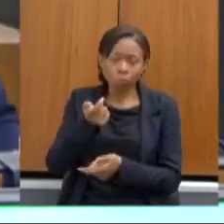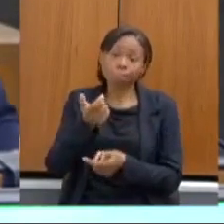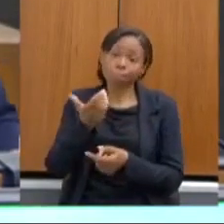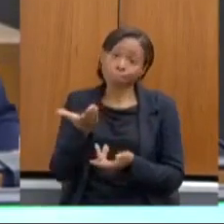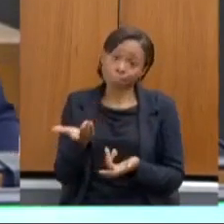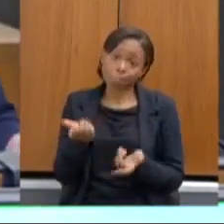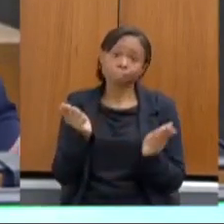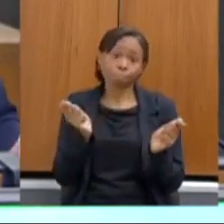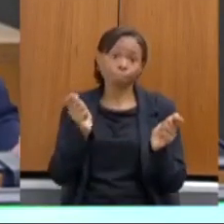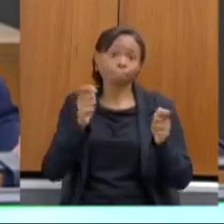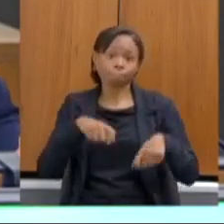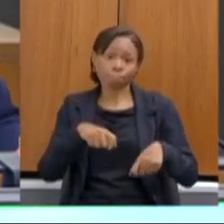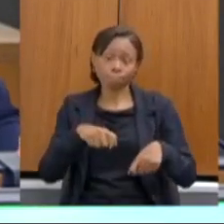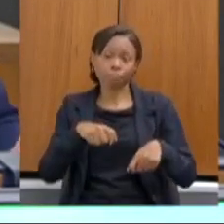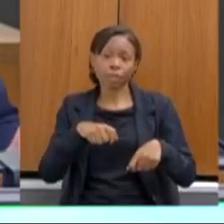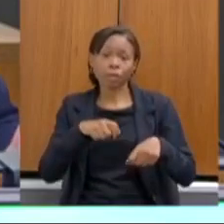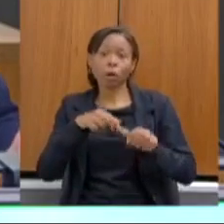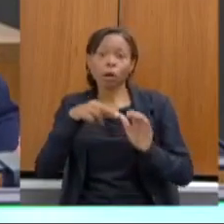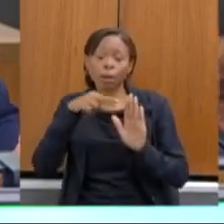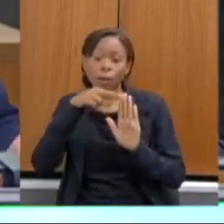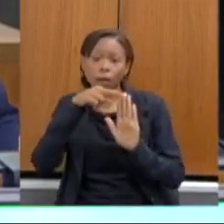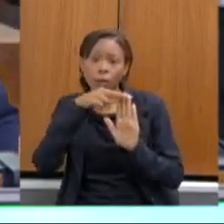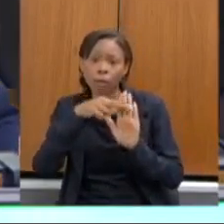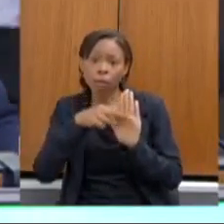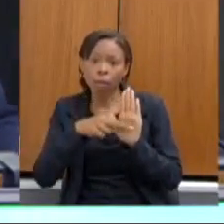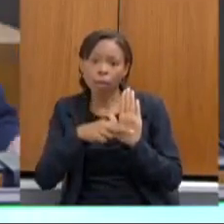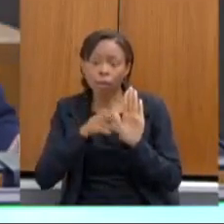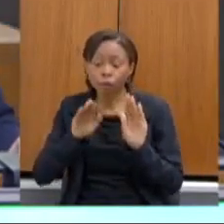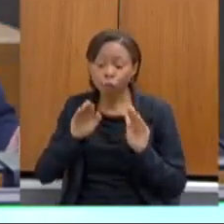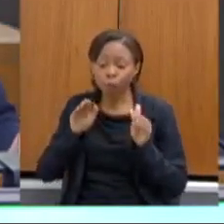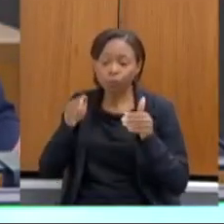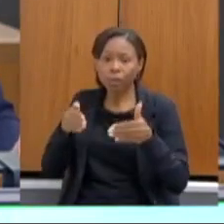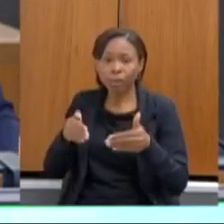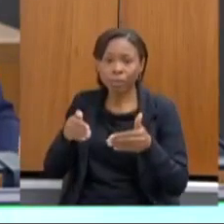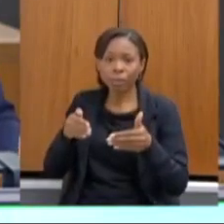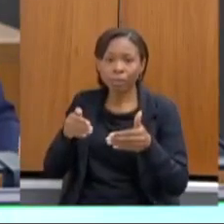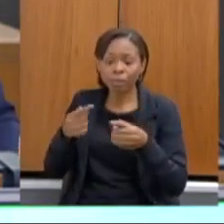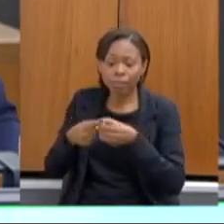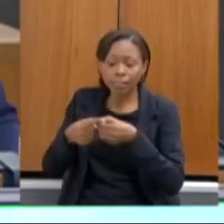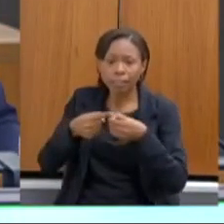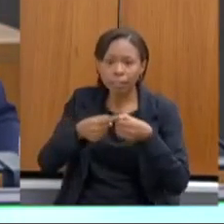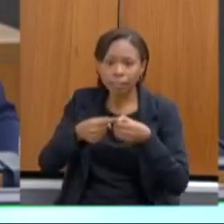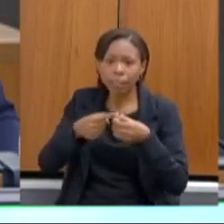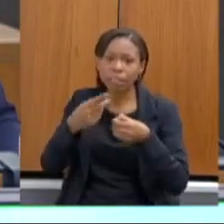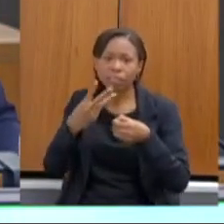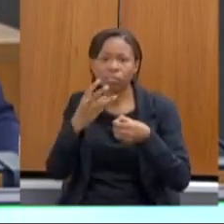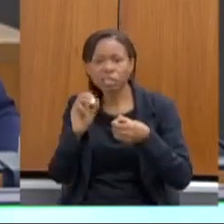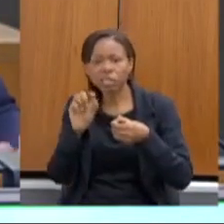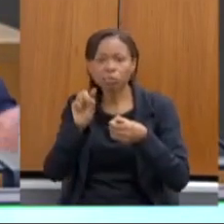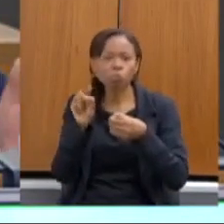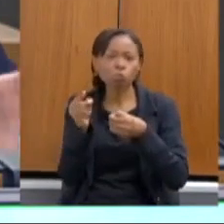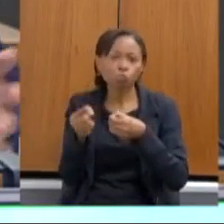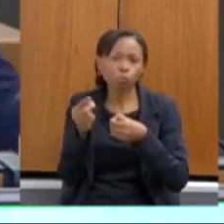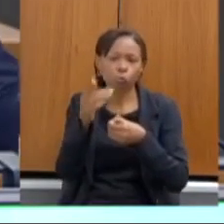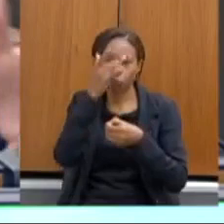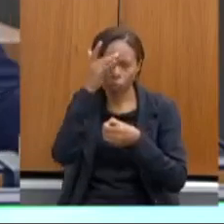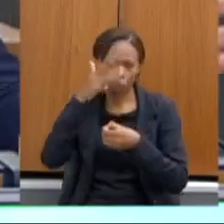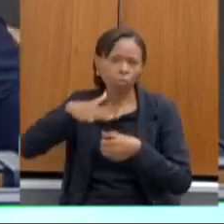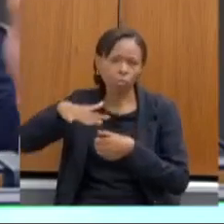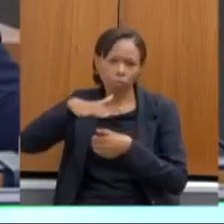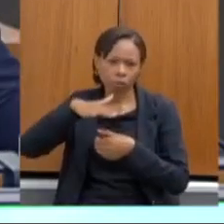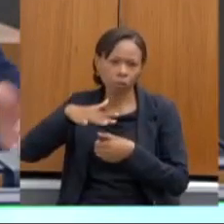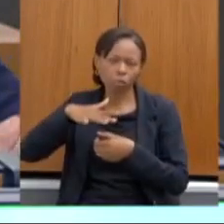que a gente criasse uma regra específica para esses municípios de até 30.000 habitantes que é aqueles que